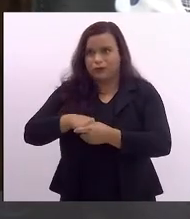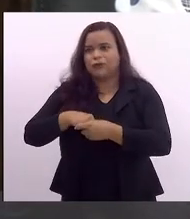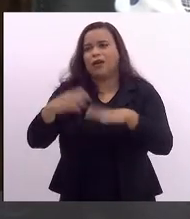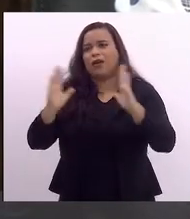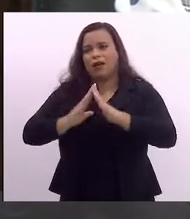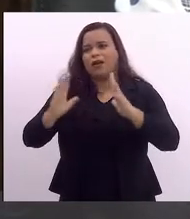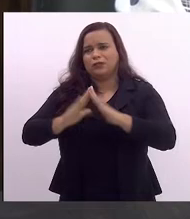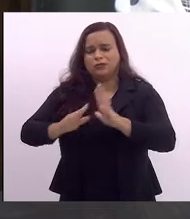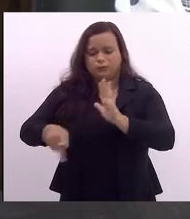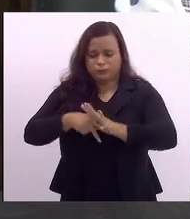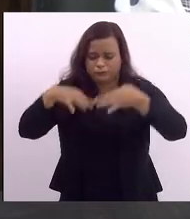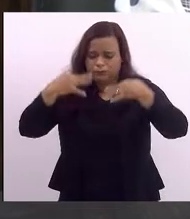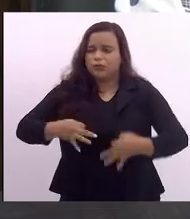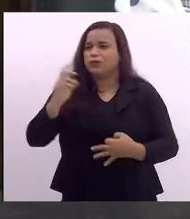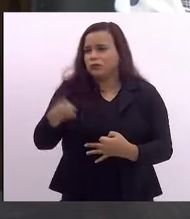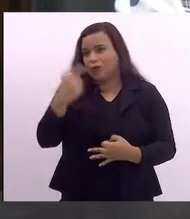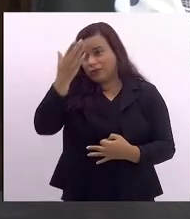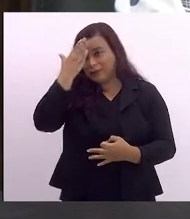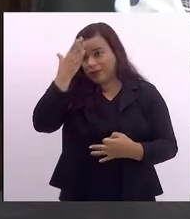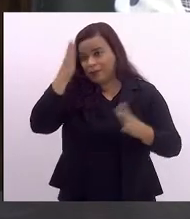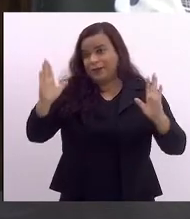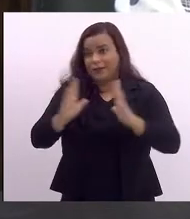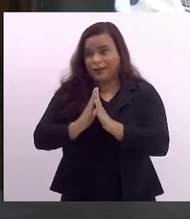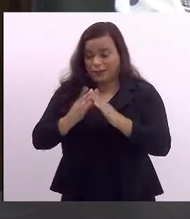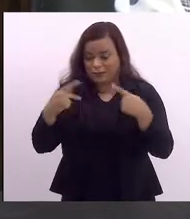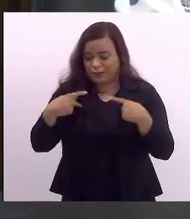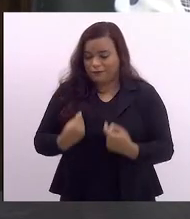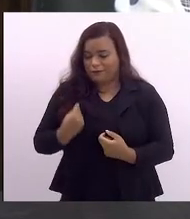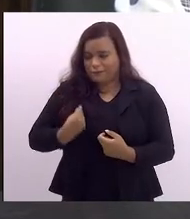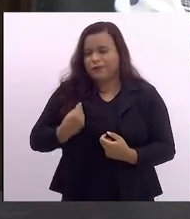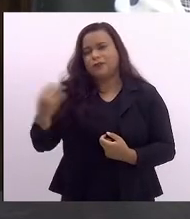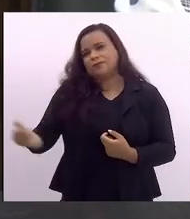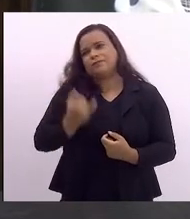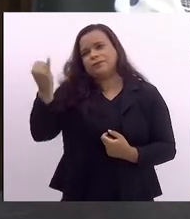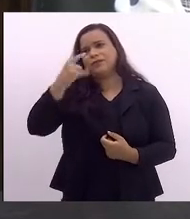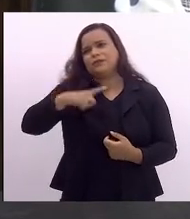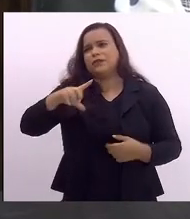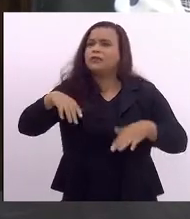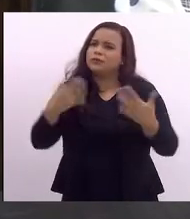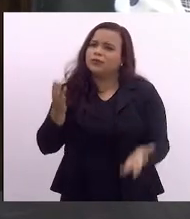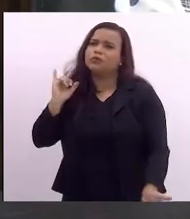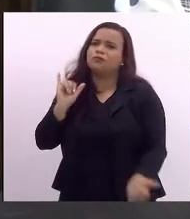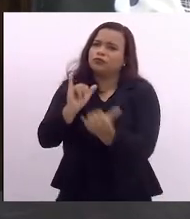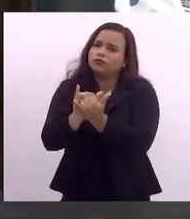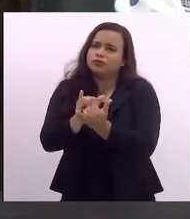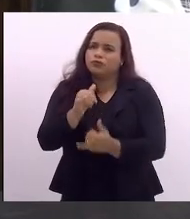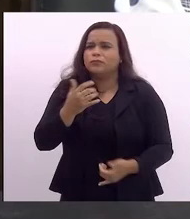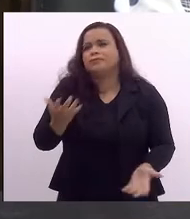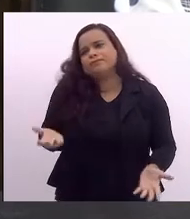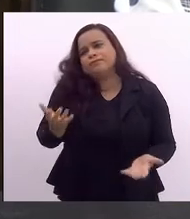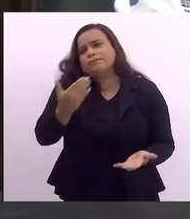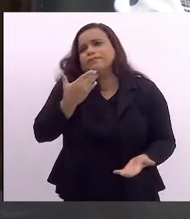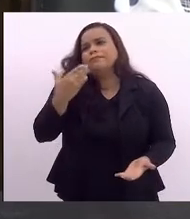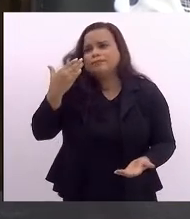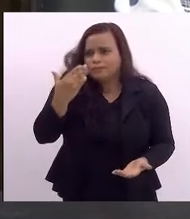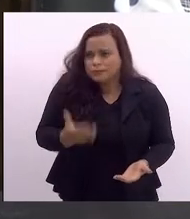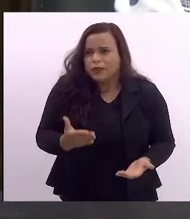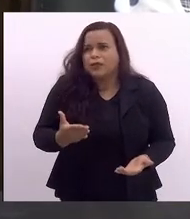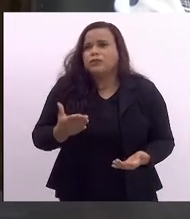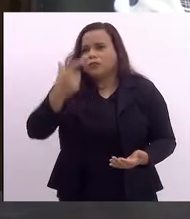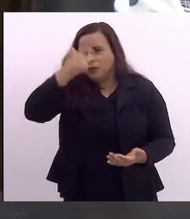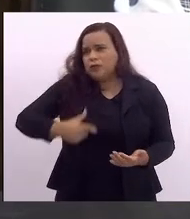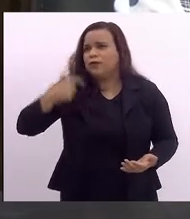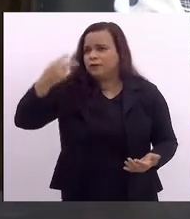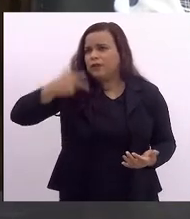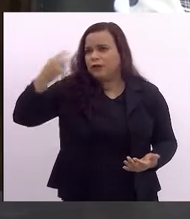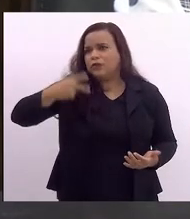sabemos a importância da nossa casa, do nosso território para as nossas vidas. Então, eu peço desculpas institucionalmente, da forma que me cabe enquanto vereadora do